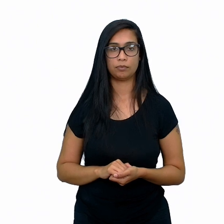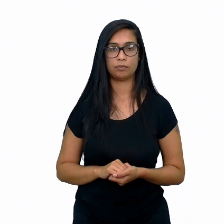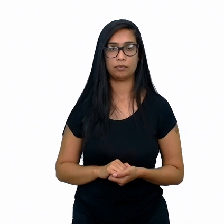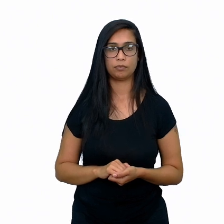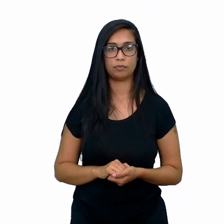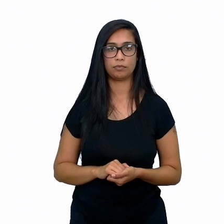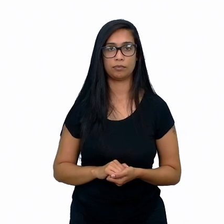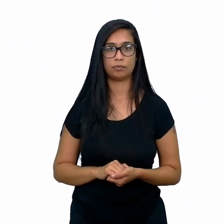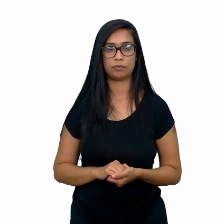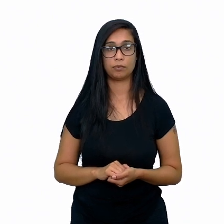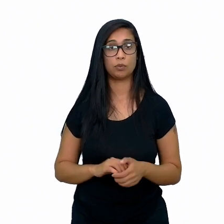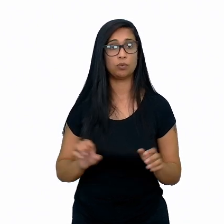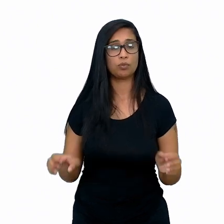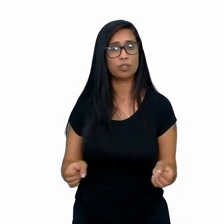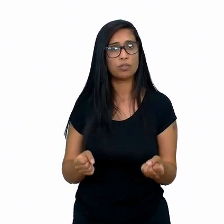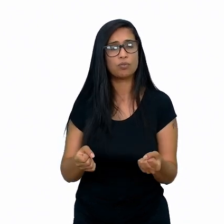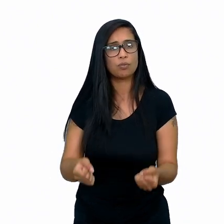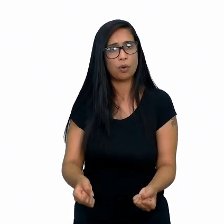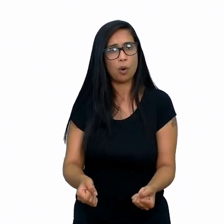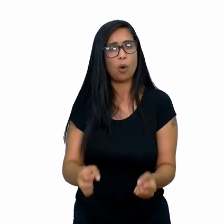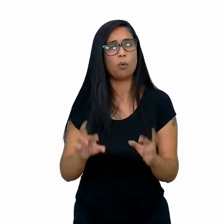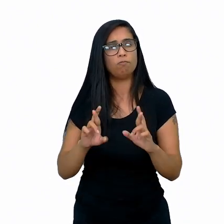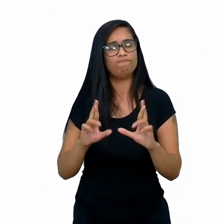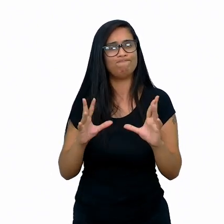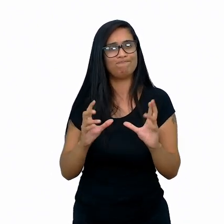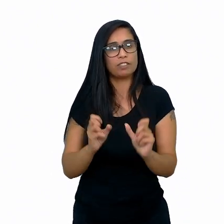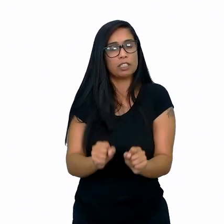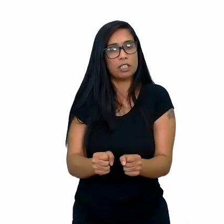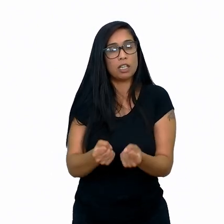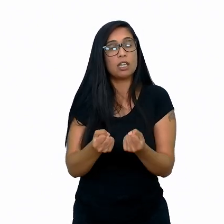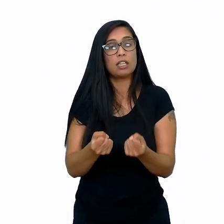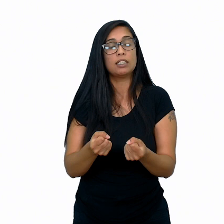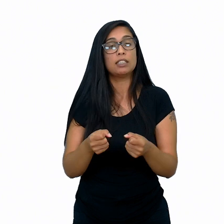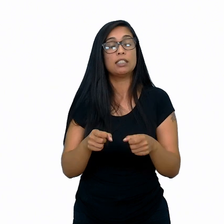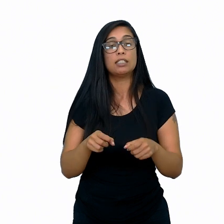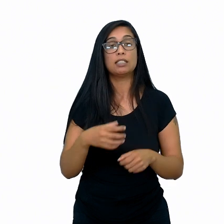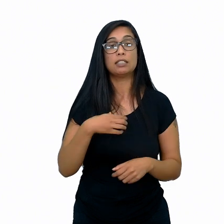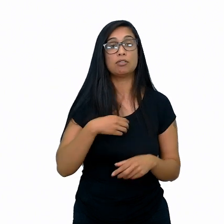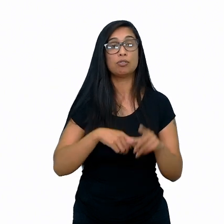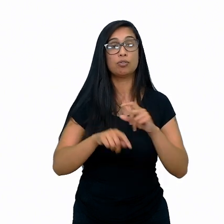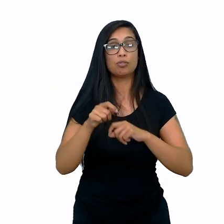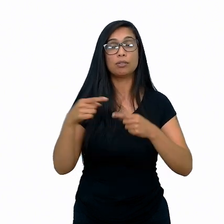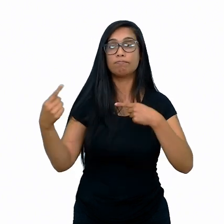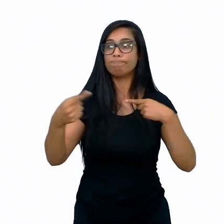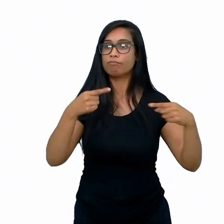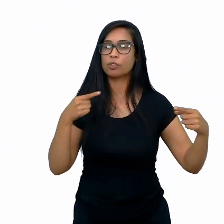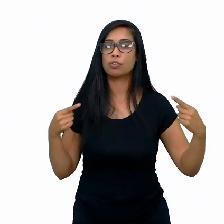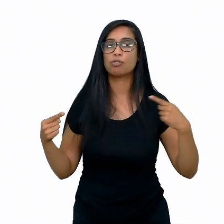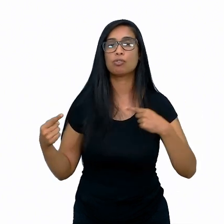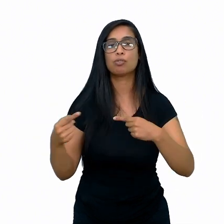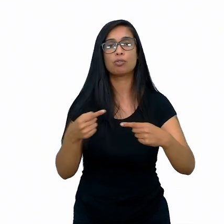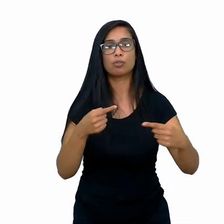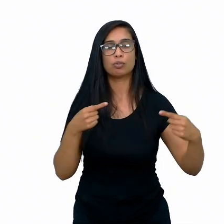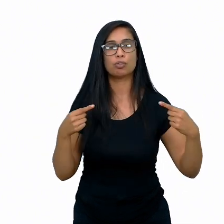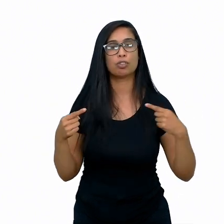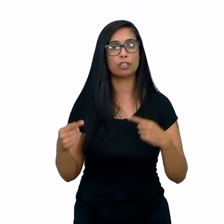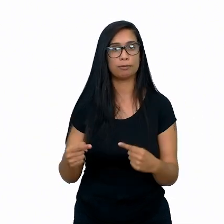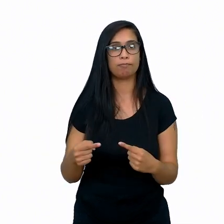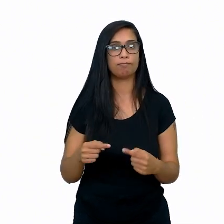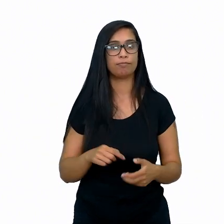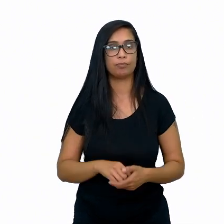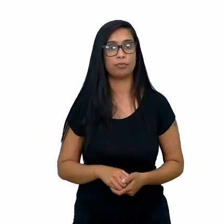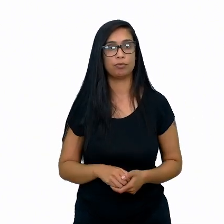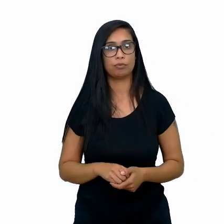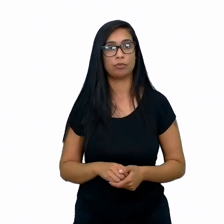nesse desdobramento, a gente tem uma rica oportunidade de discutir entre os nossos pares, né, os nossos